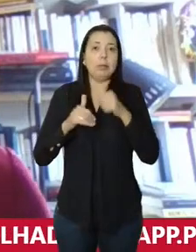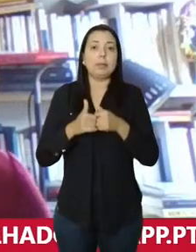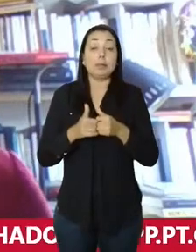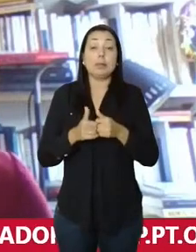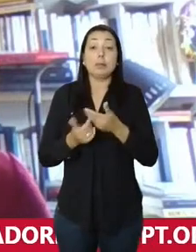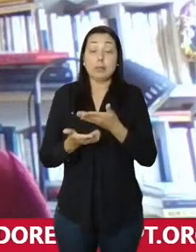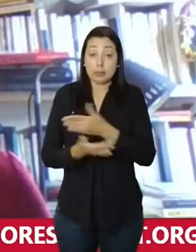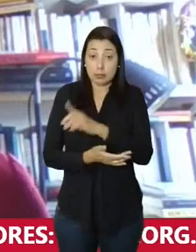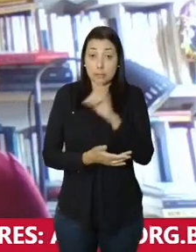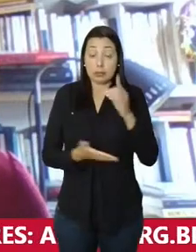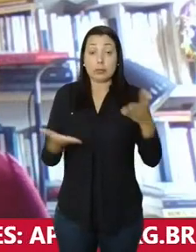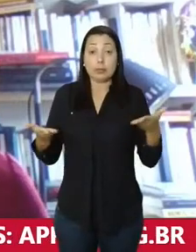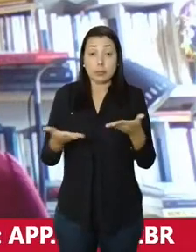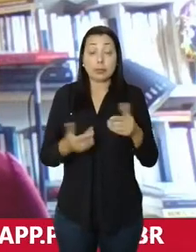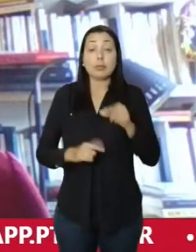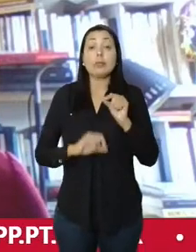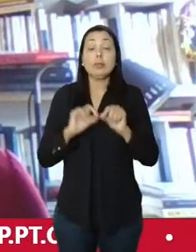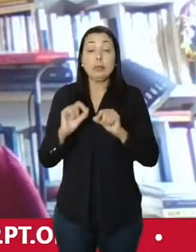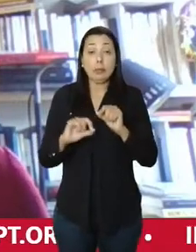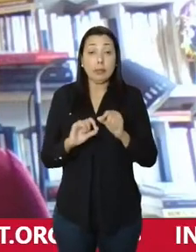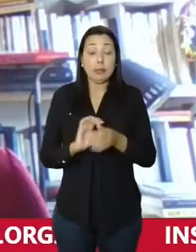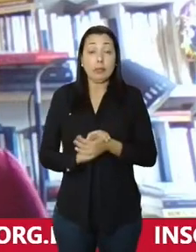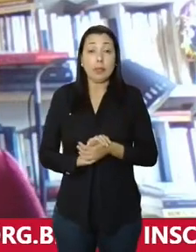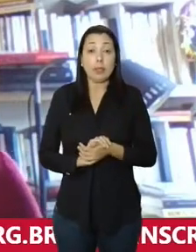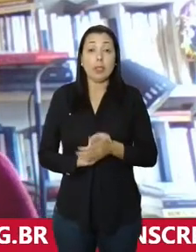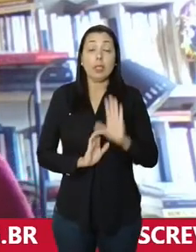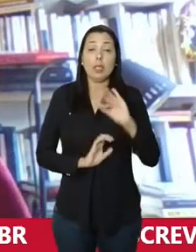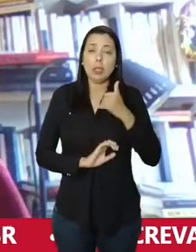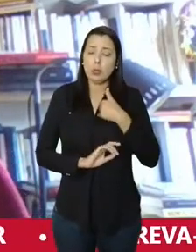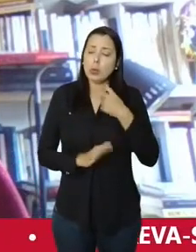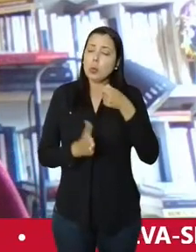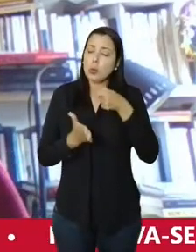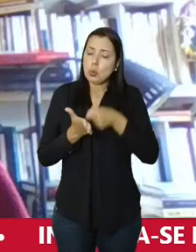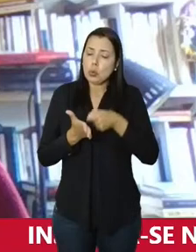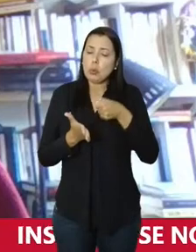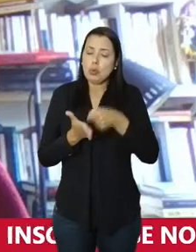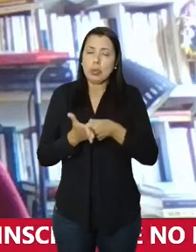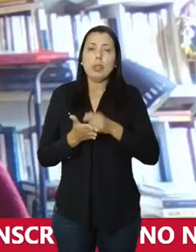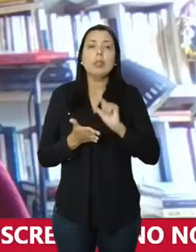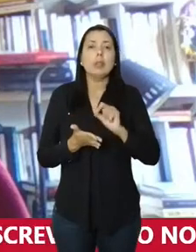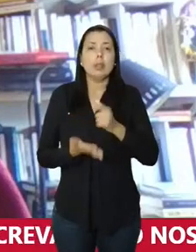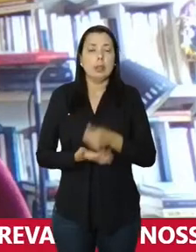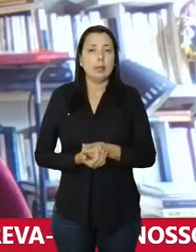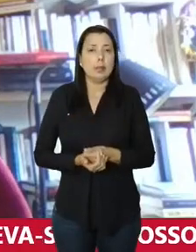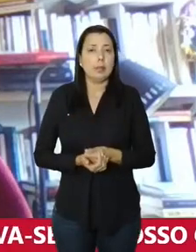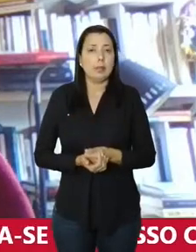E esse dia é um dia que nos obriga,